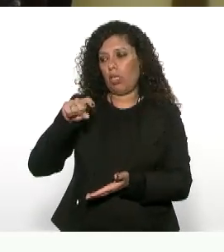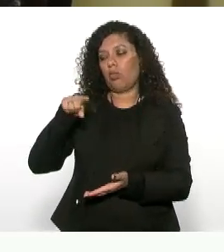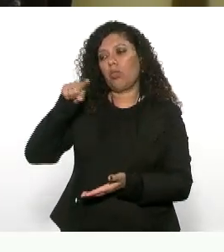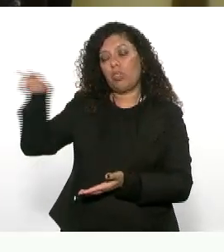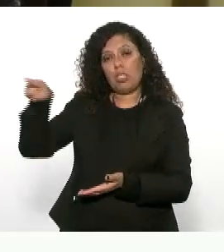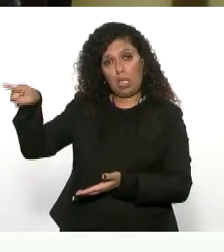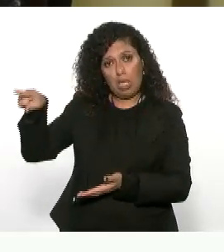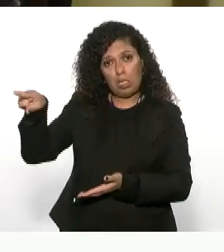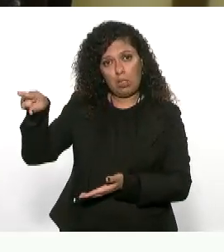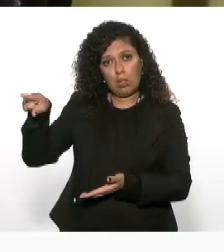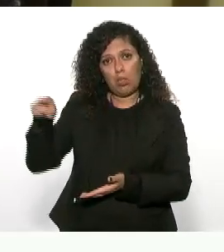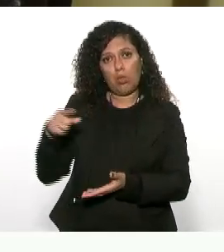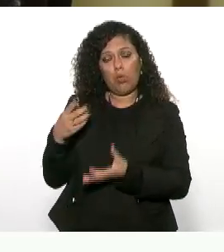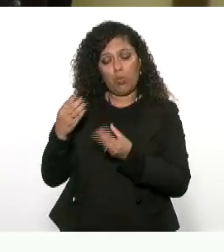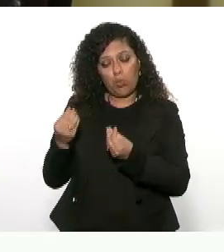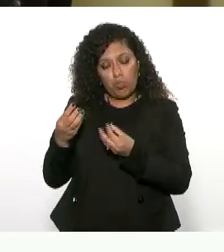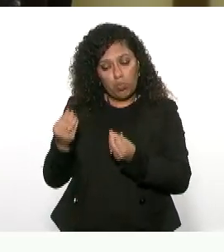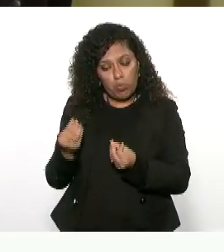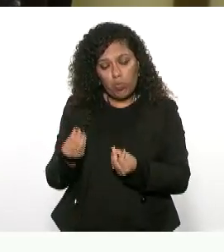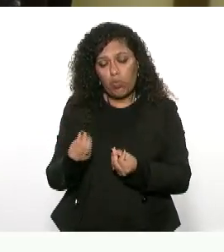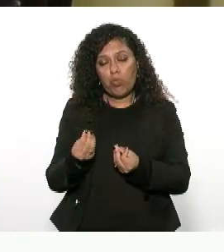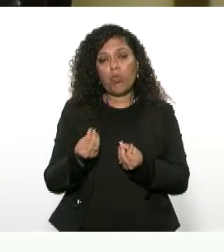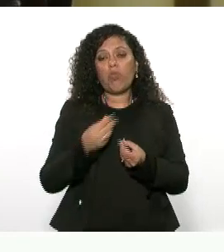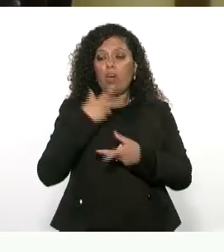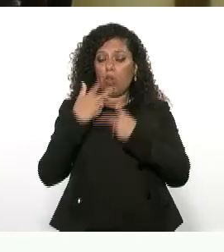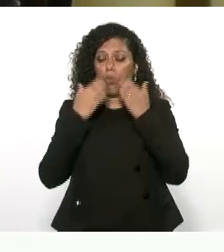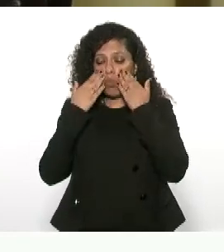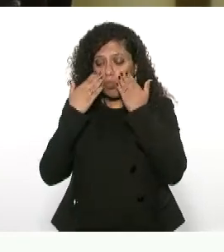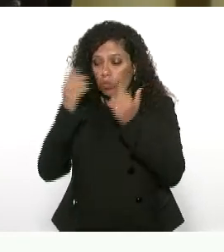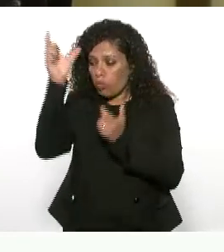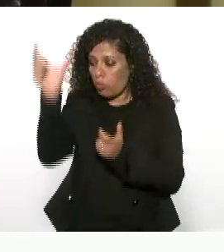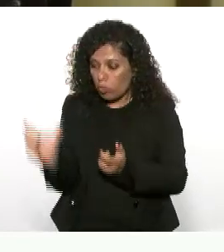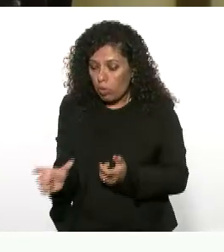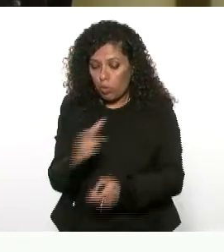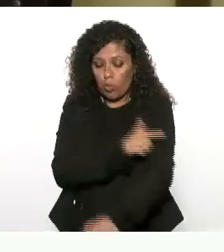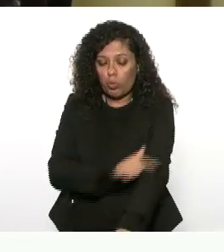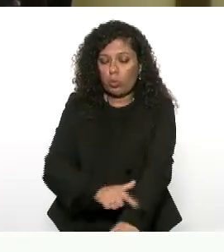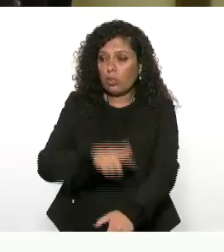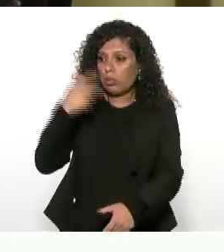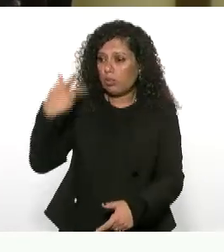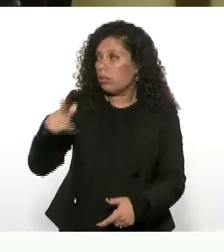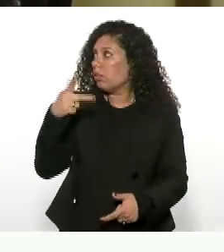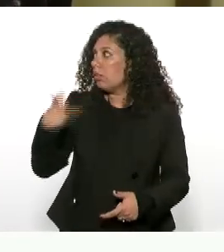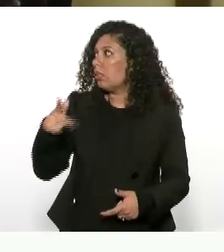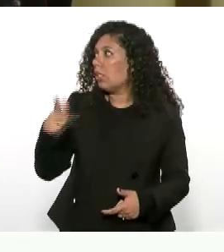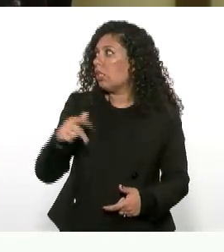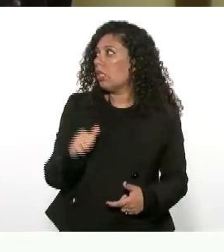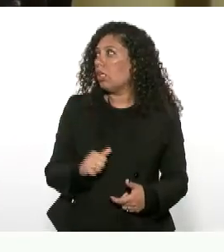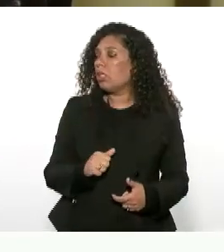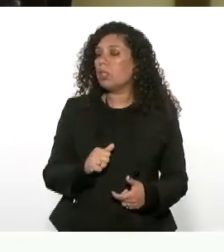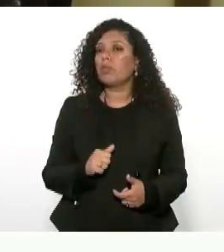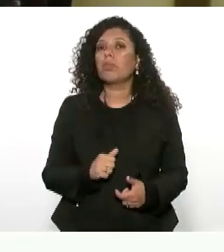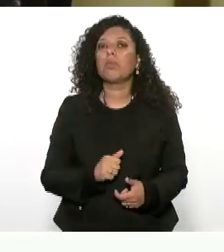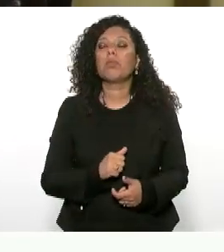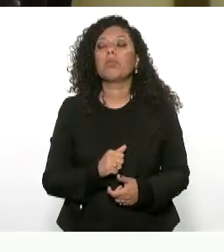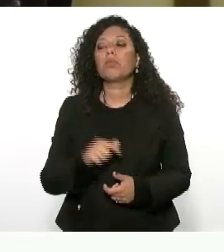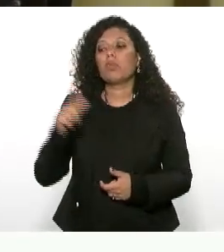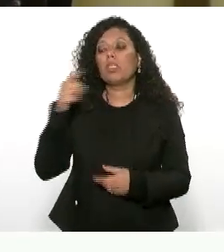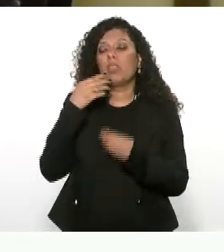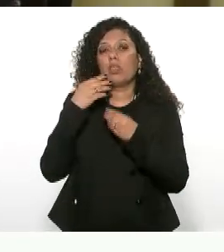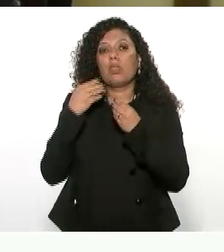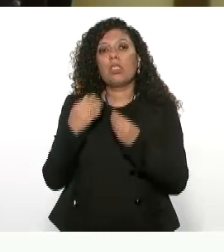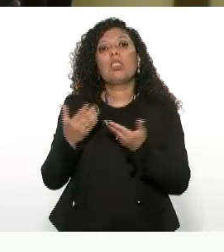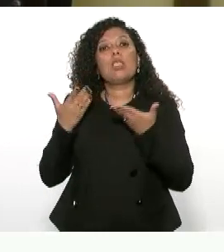mostrou extremamente disposto, inclusive, assim, com um olhar, às vezes, meio feio da Procuradoria do Estado, mas ele se